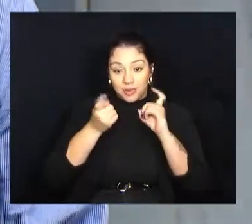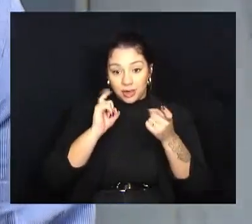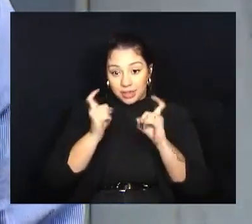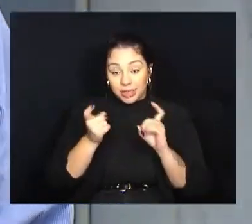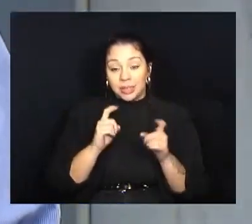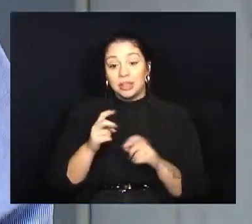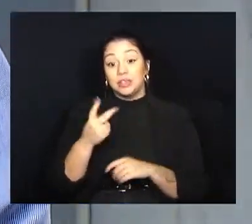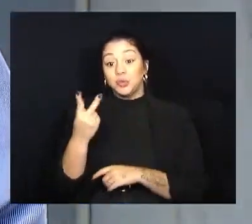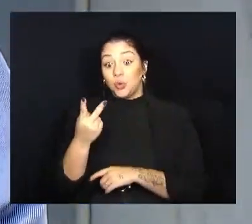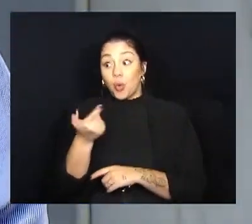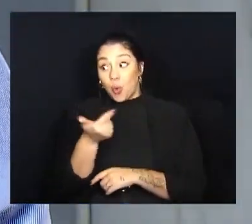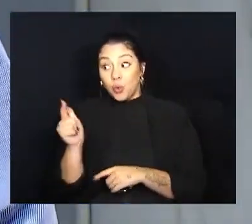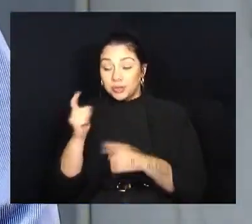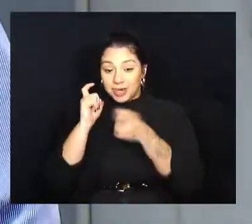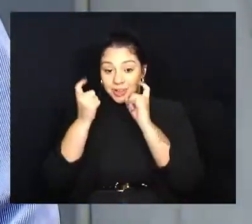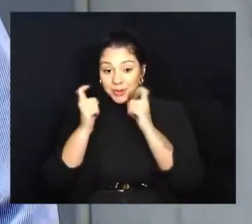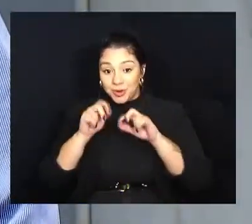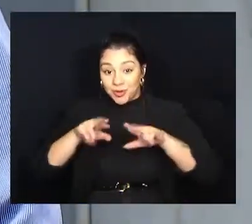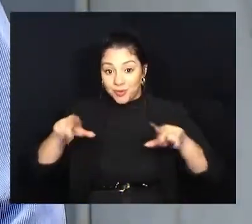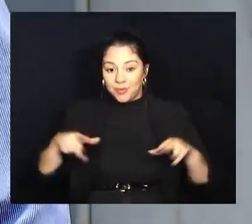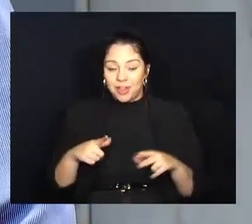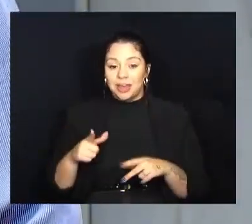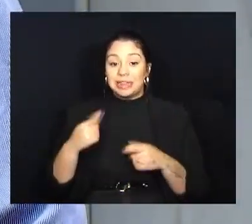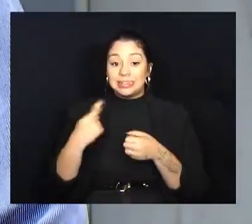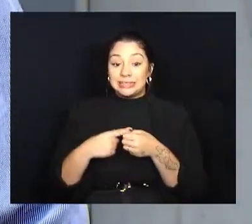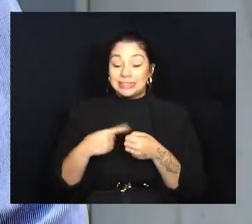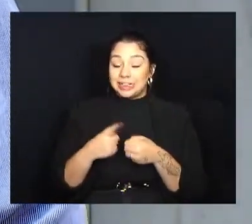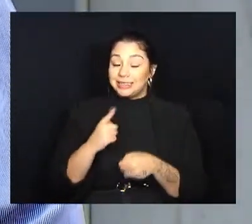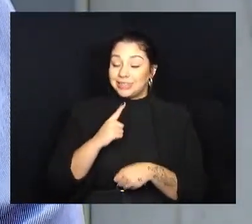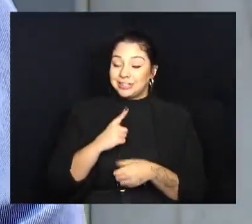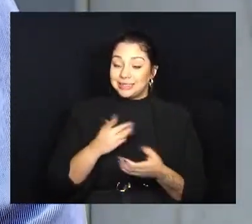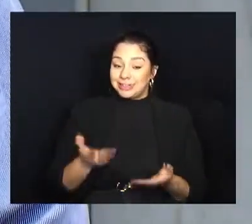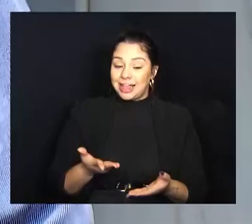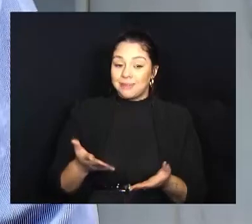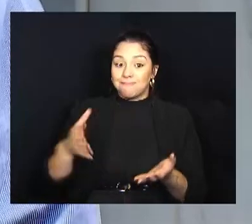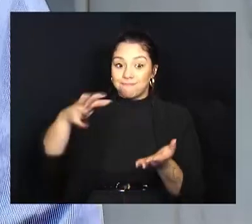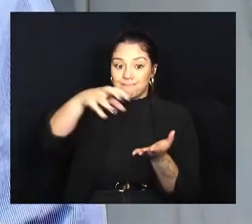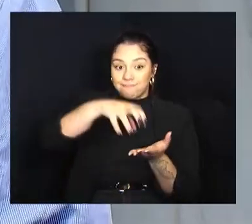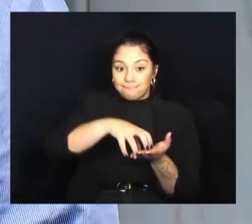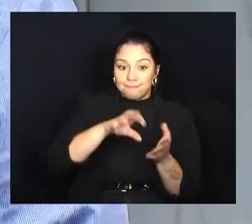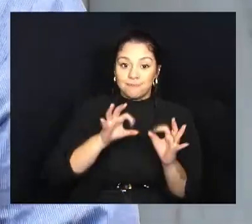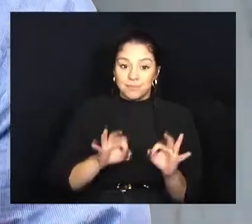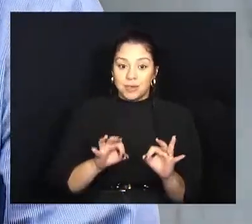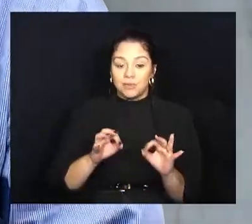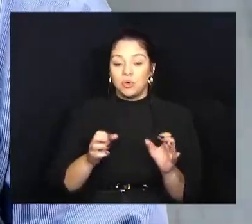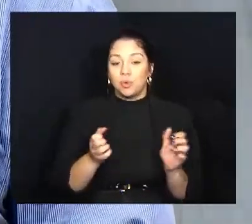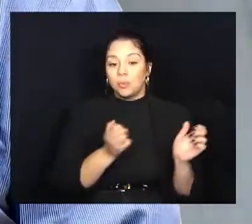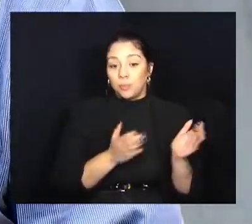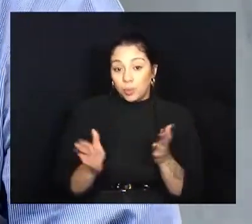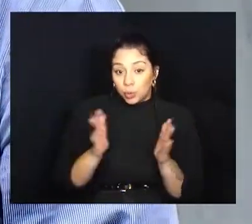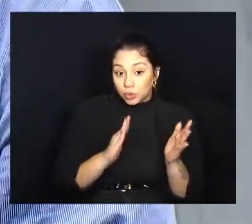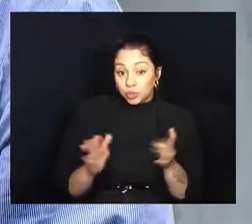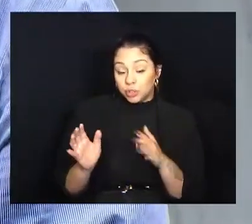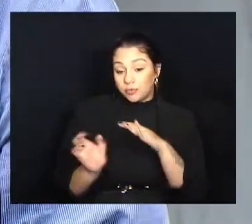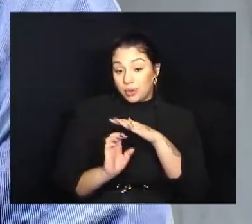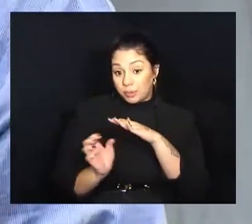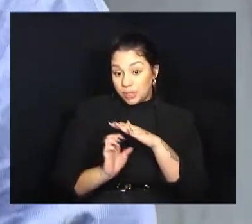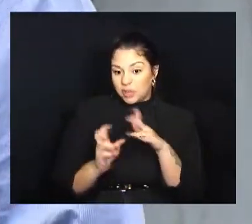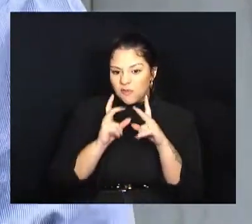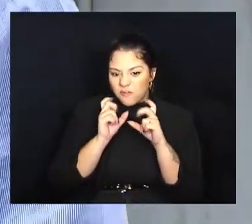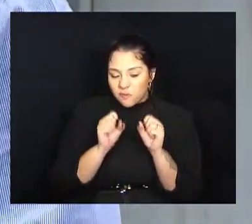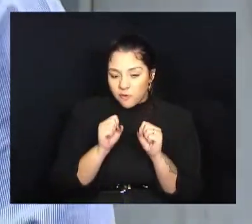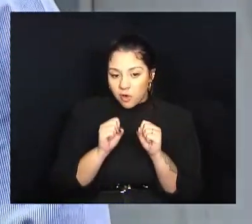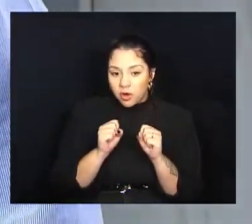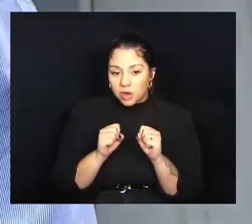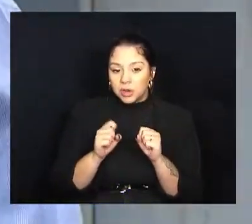marcar muitas reuniões. A cidade tem um setor produtivo, empresarial forte. São